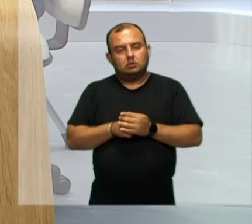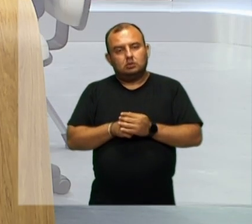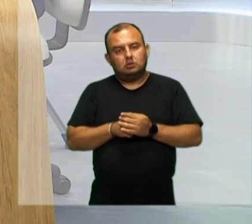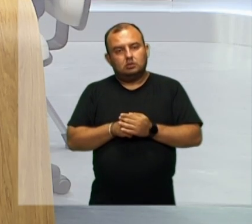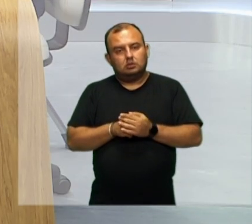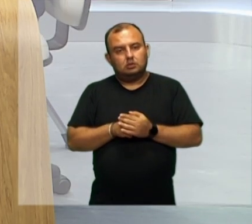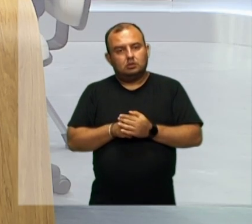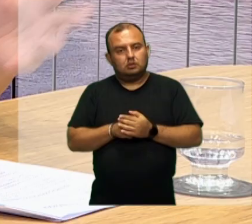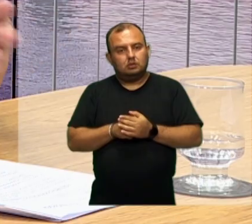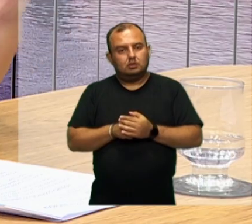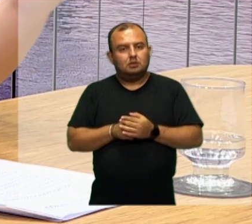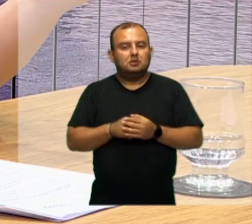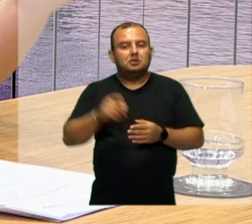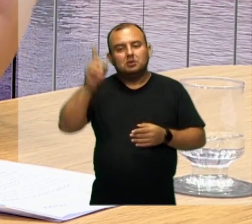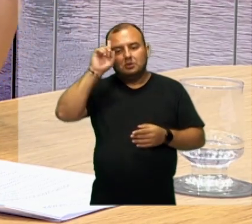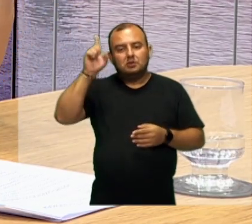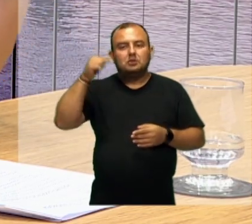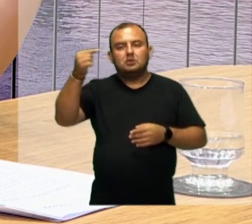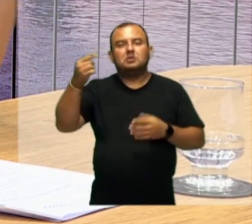e no dia a dia,